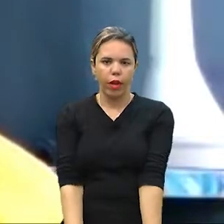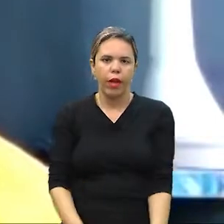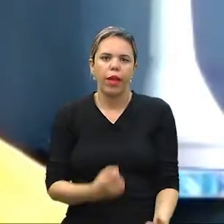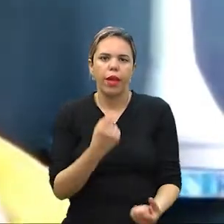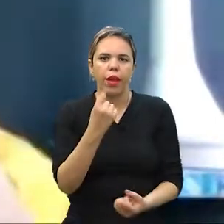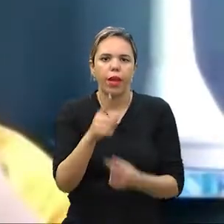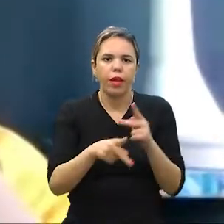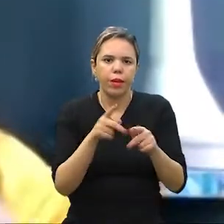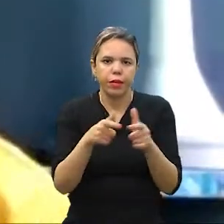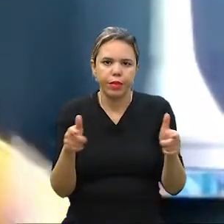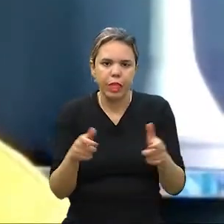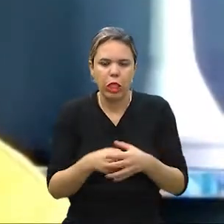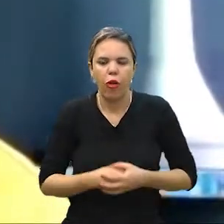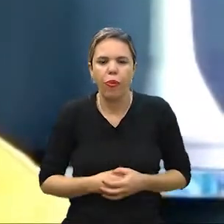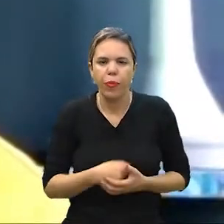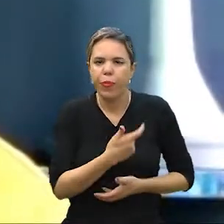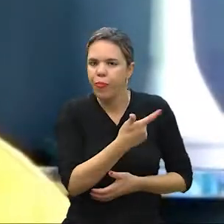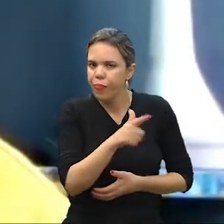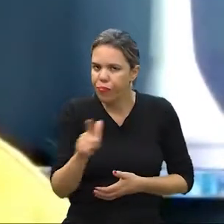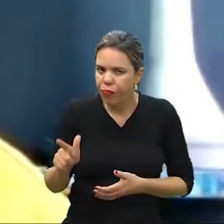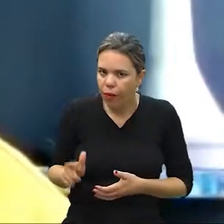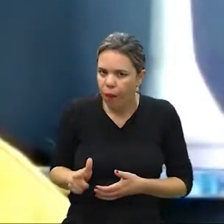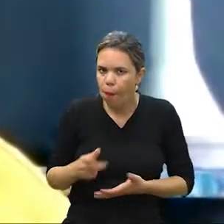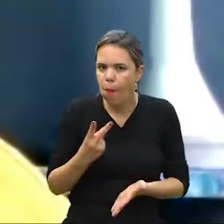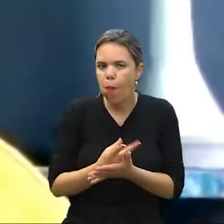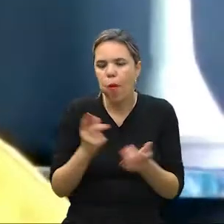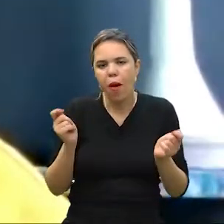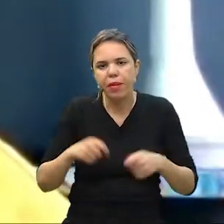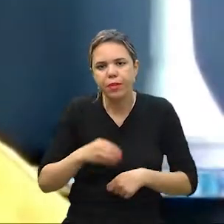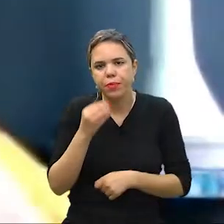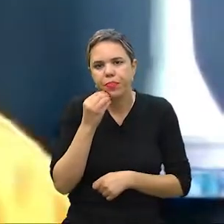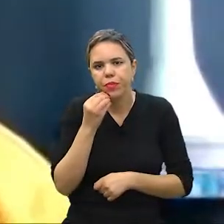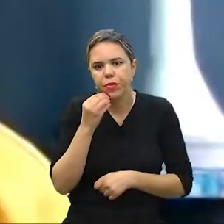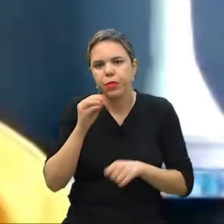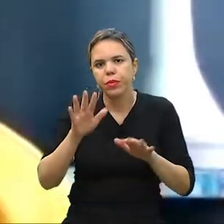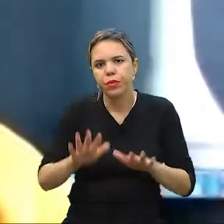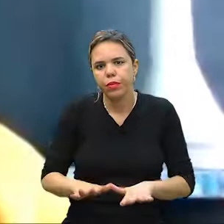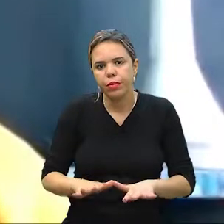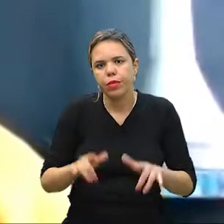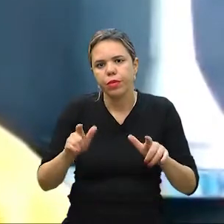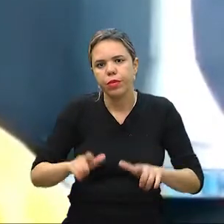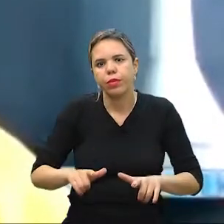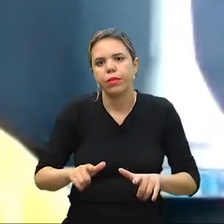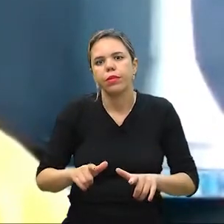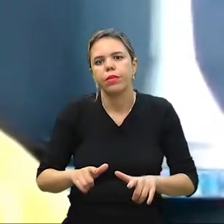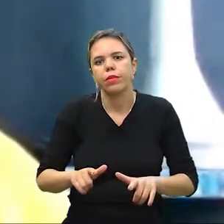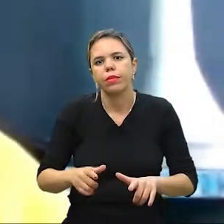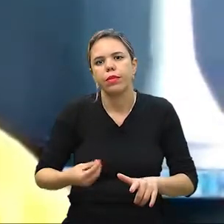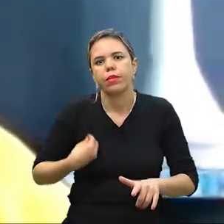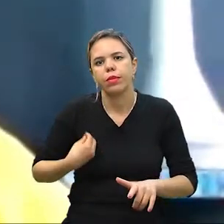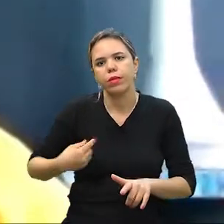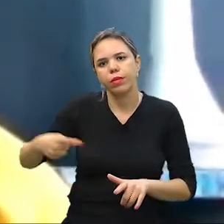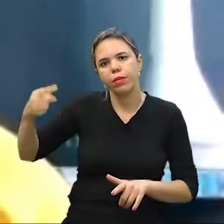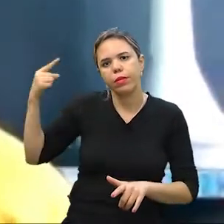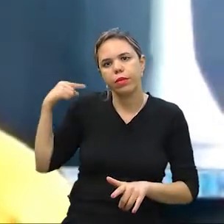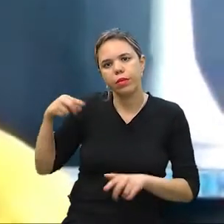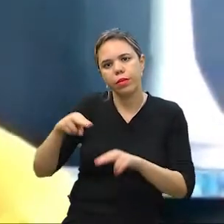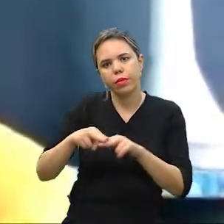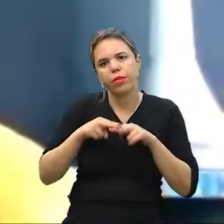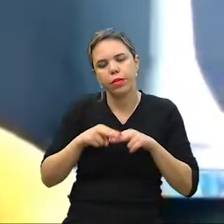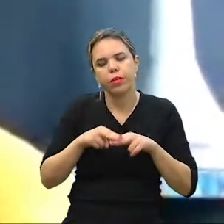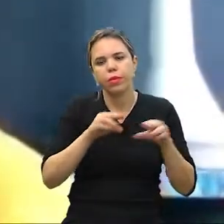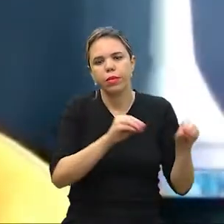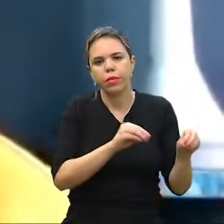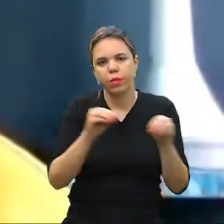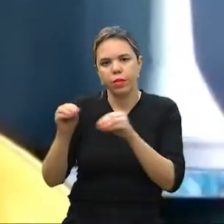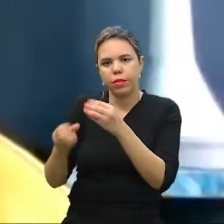algumas populações não têm a mesma possibilidade de ficar naquele território que estavam, e por isso as